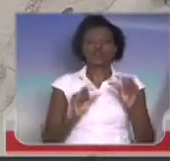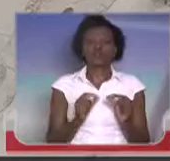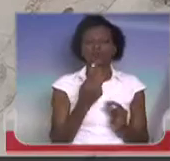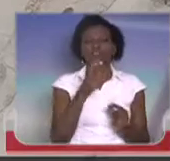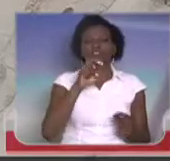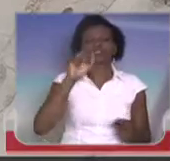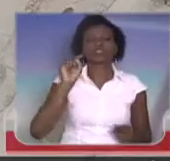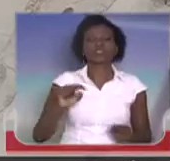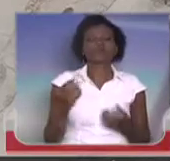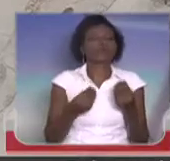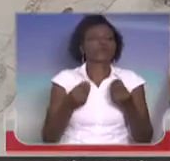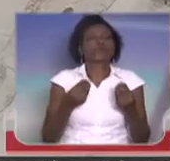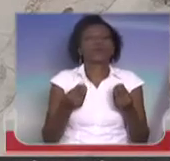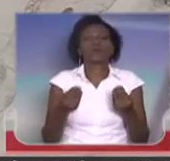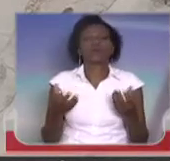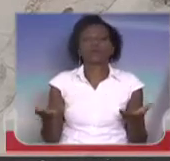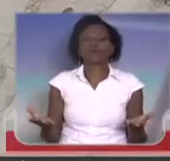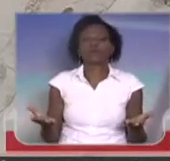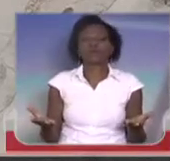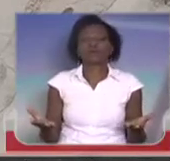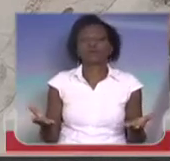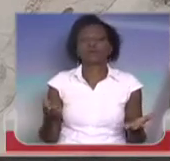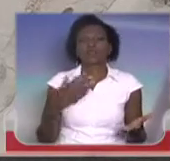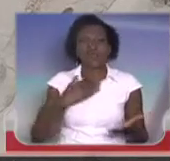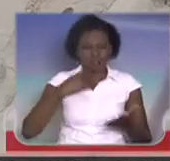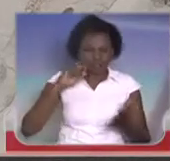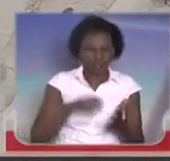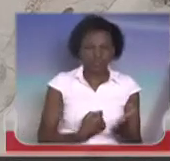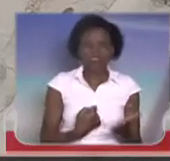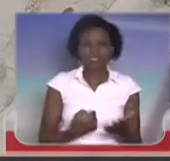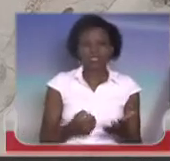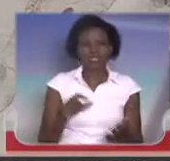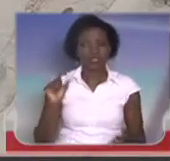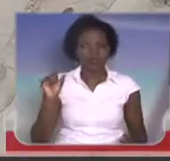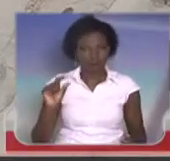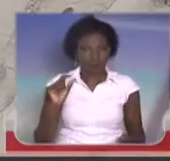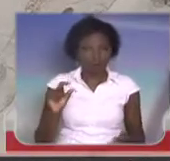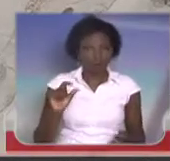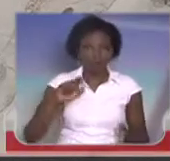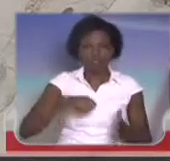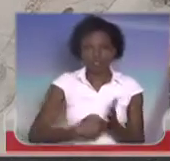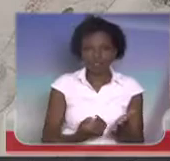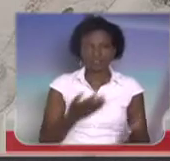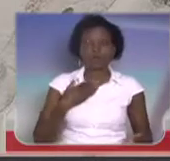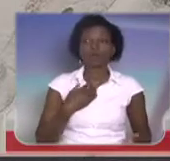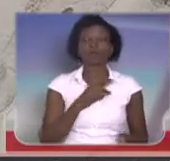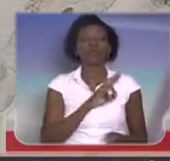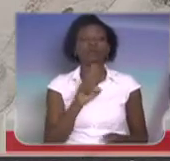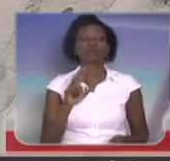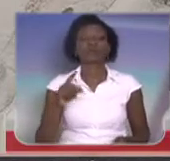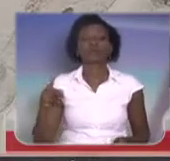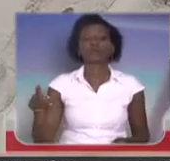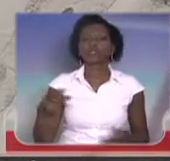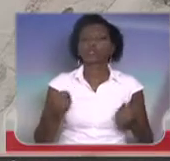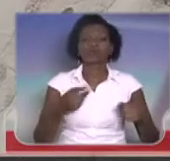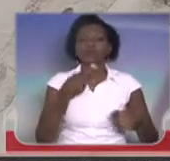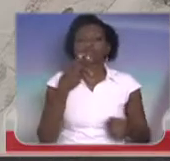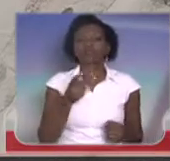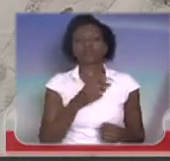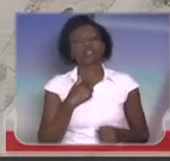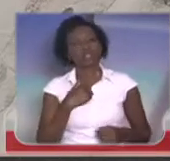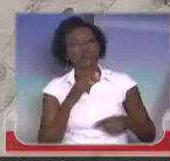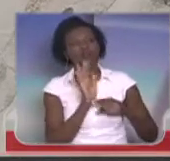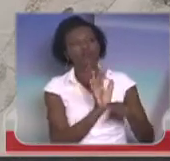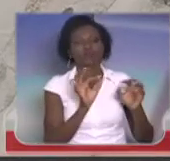acho que a PEC é muito bem-vinda, assinei quando poucos queriam assinar, assinei, meu nome está lá e eu não preciso dizer do meu apoio, e essa PEC entrando